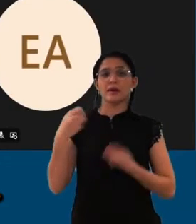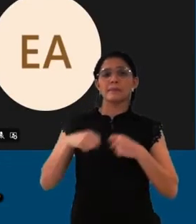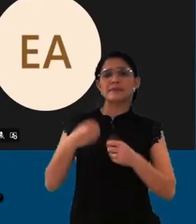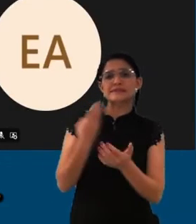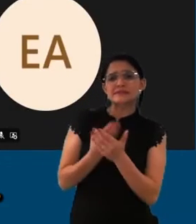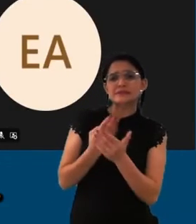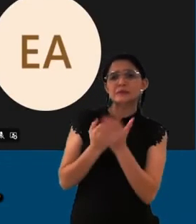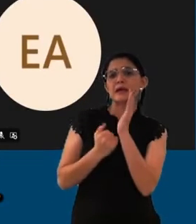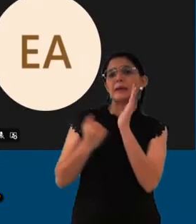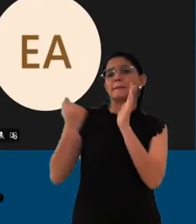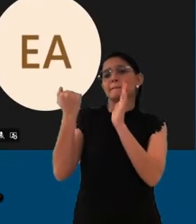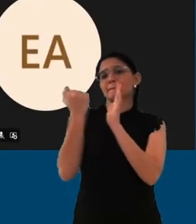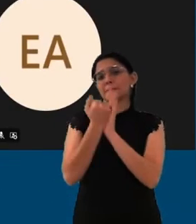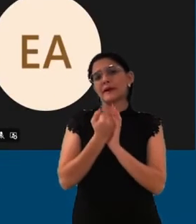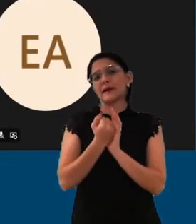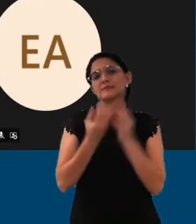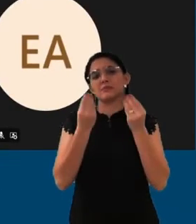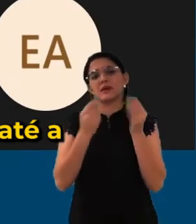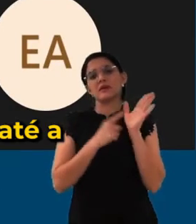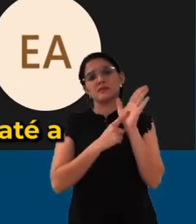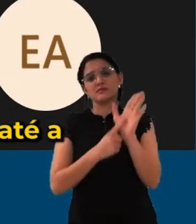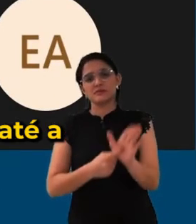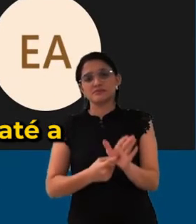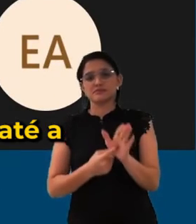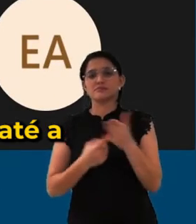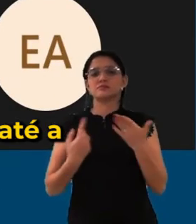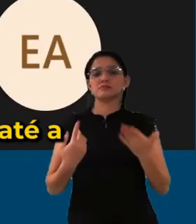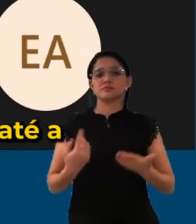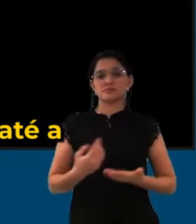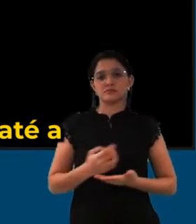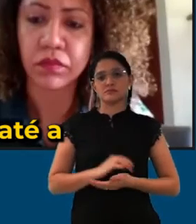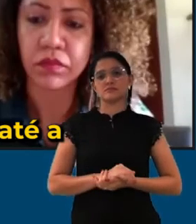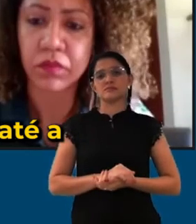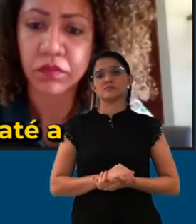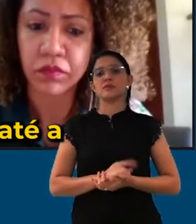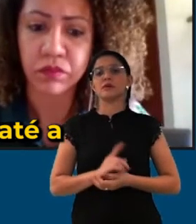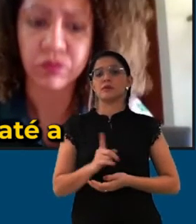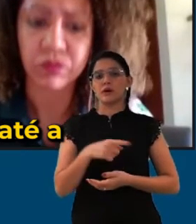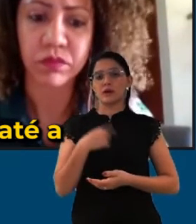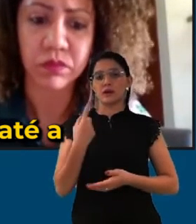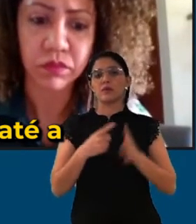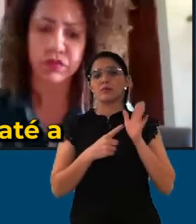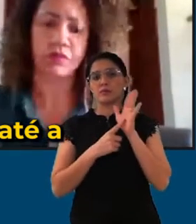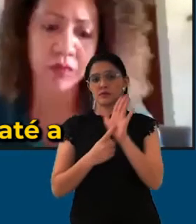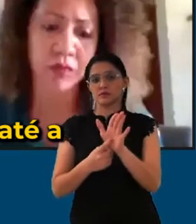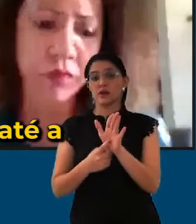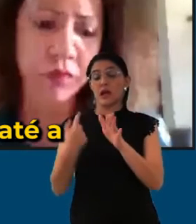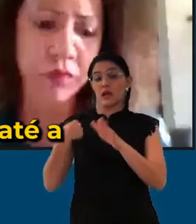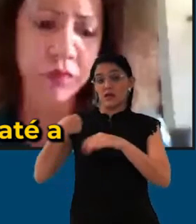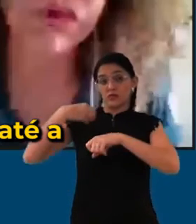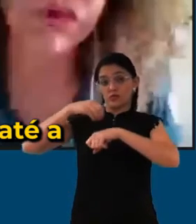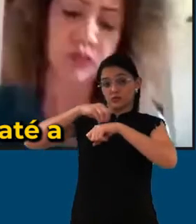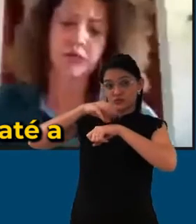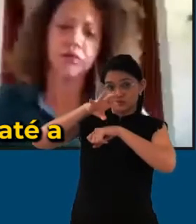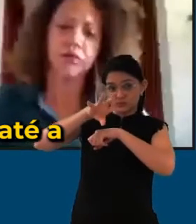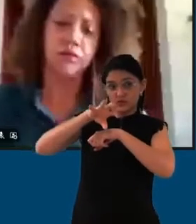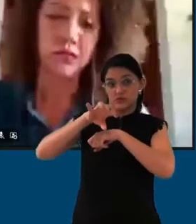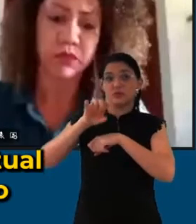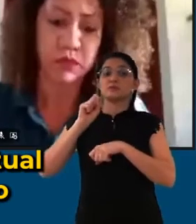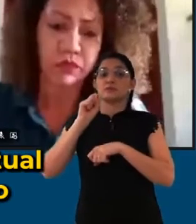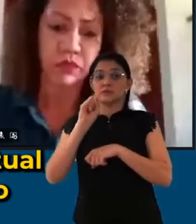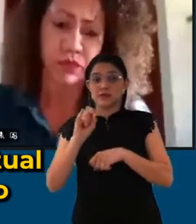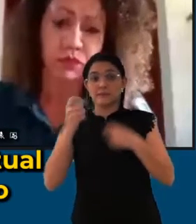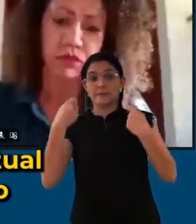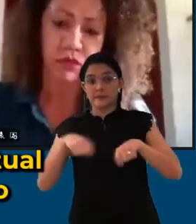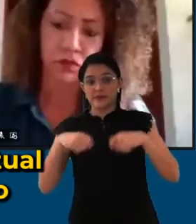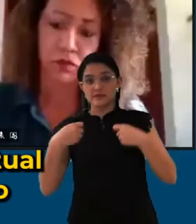para poder dar um parecer conclusivo, mas aí eu vou reiterar para a senhora até a minha sugestão, né, se for necessário,